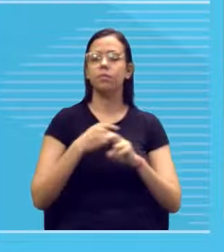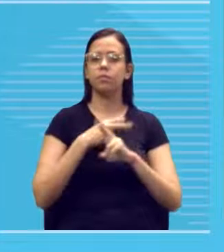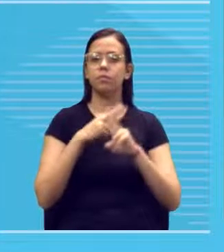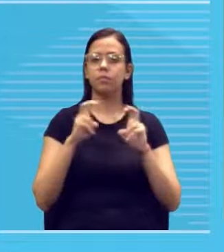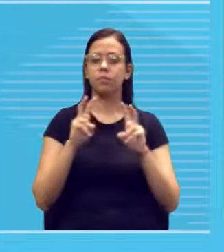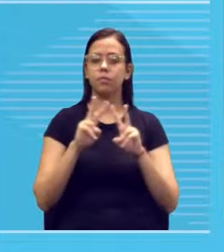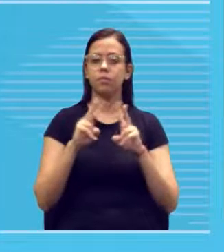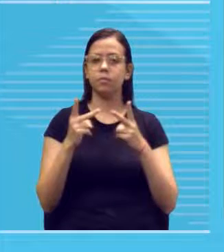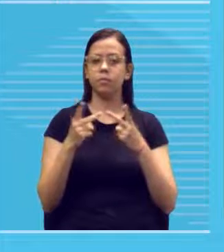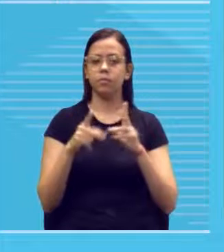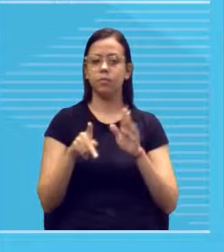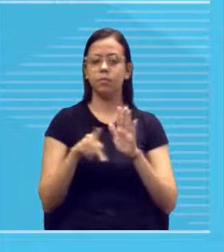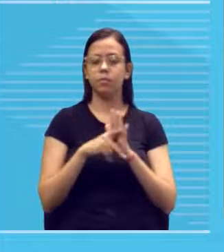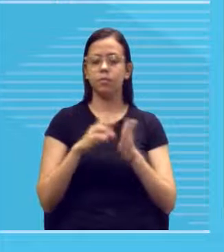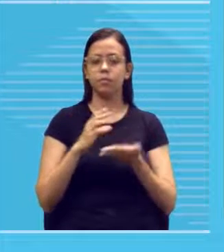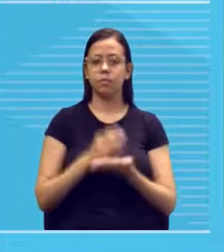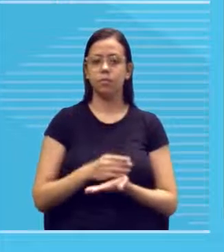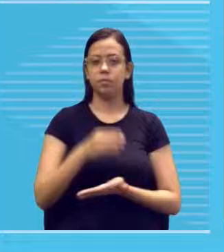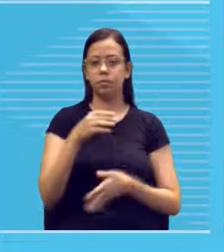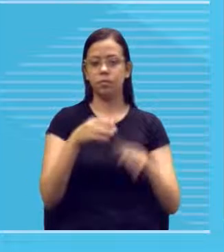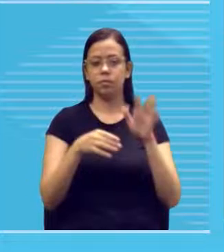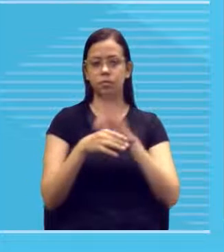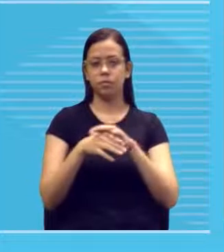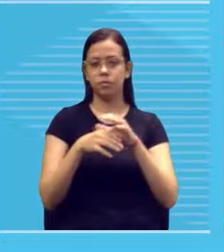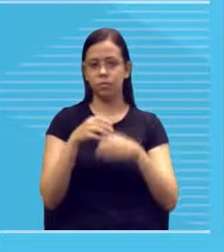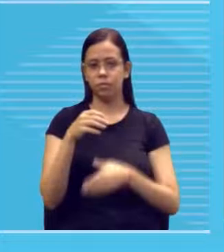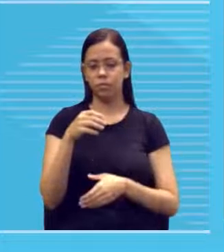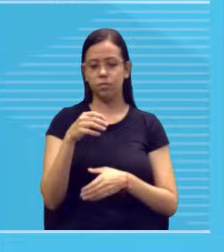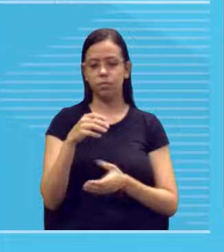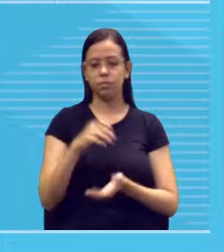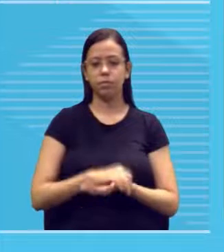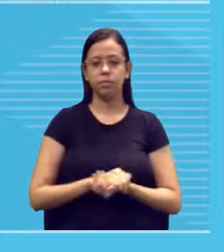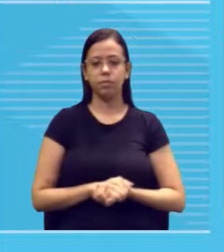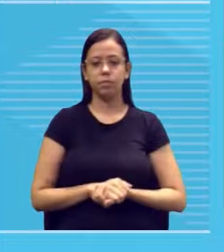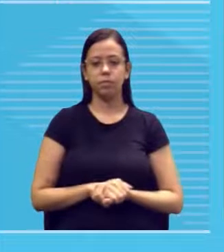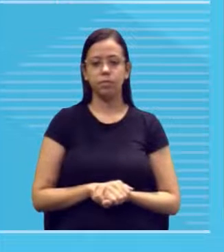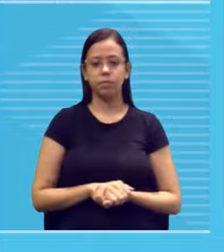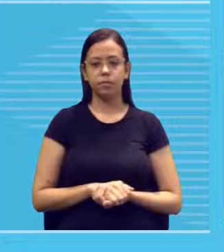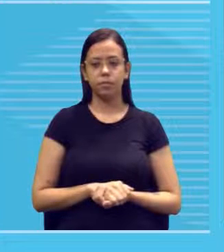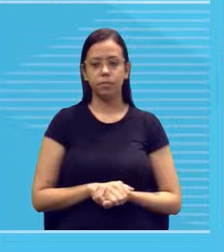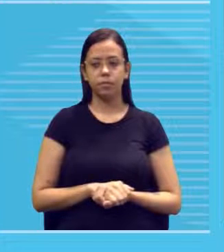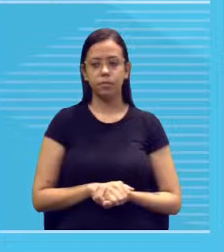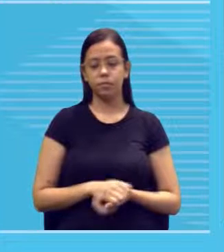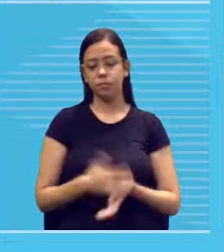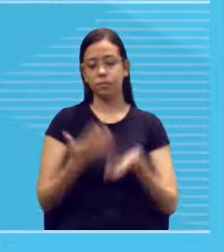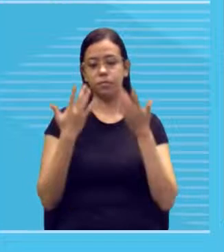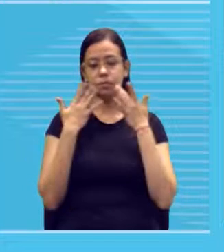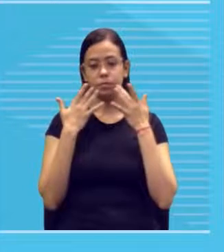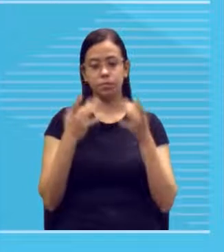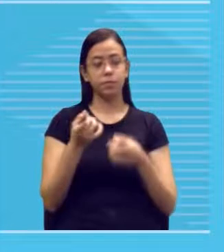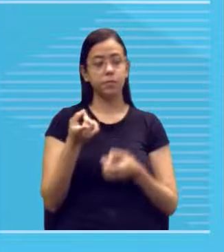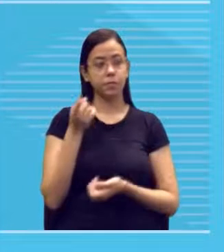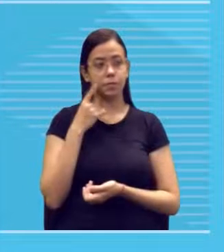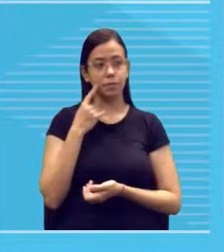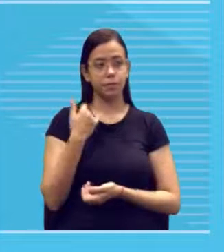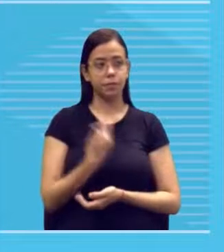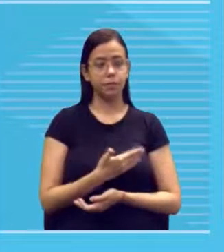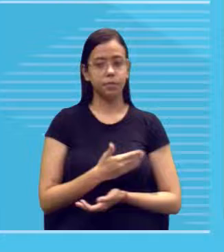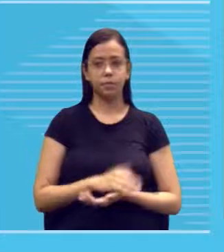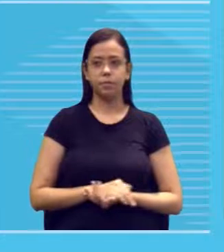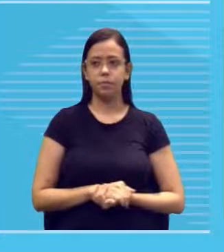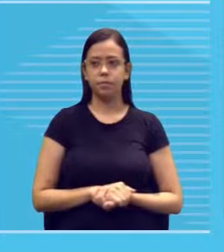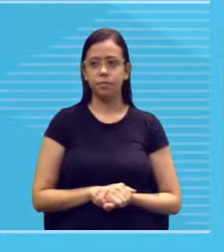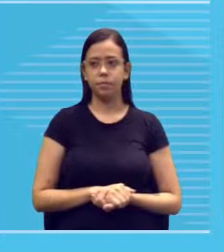do cilindro tá área do círculo atenção olha só